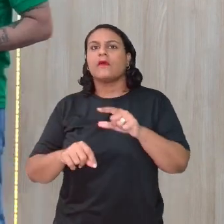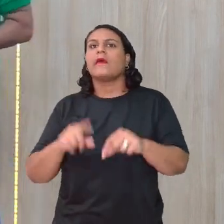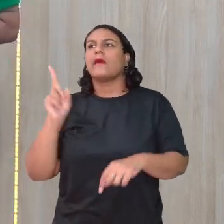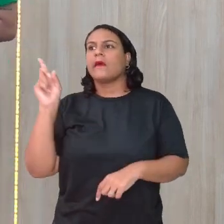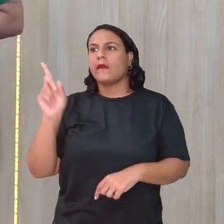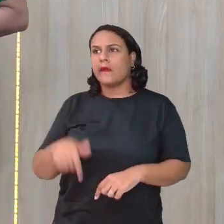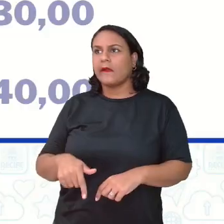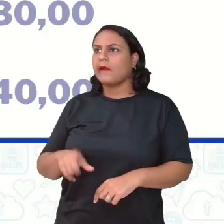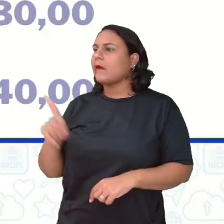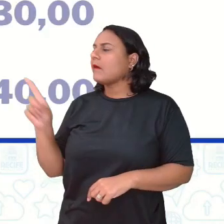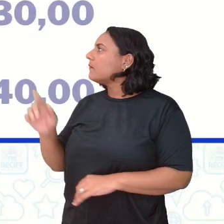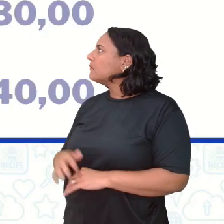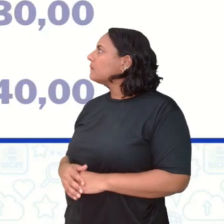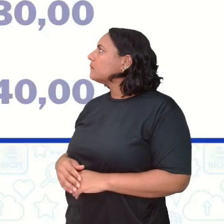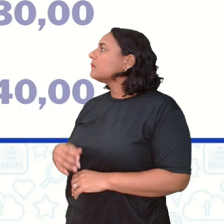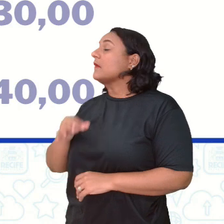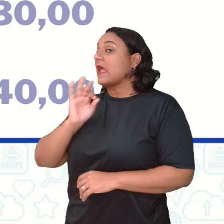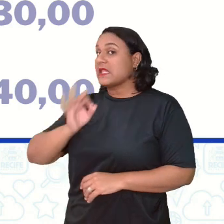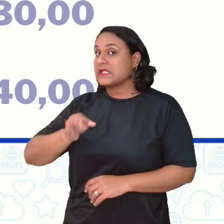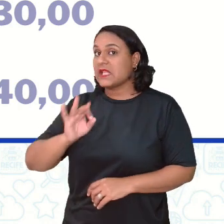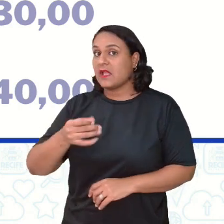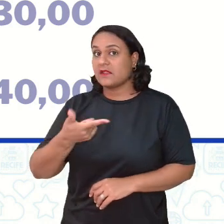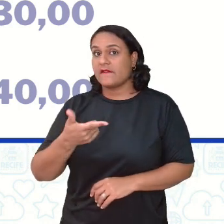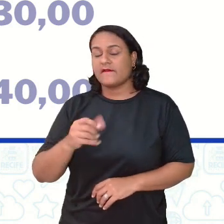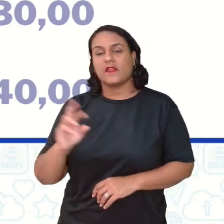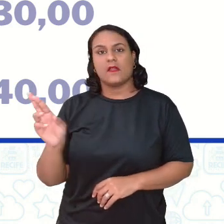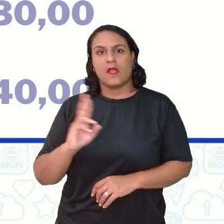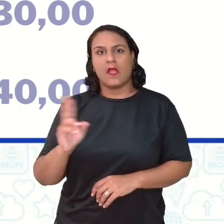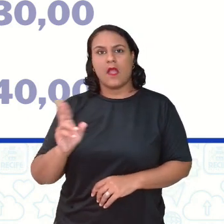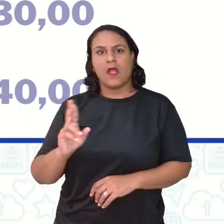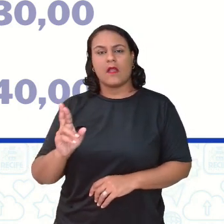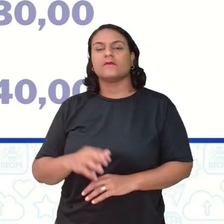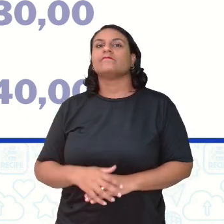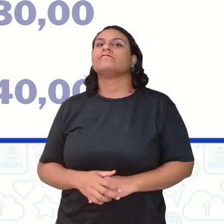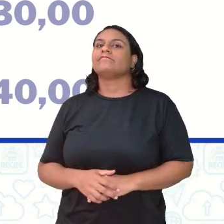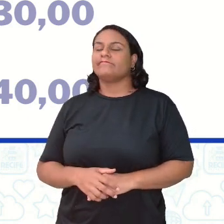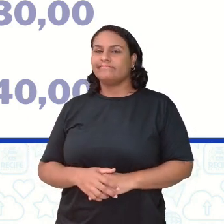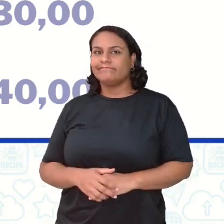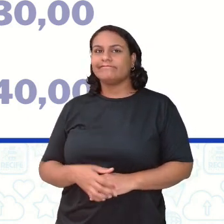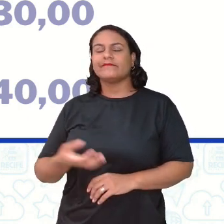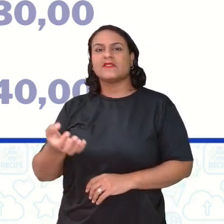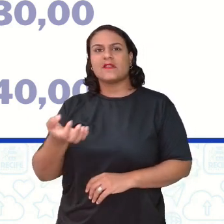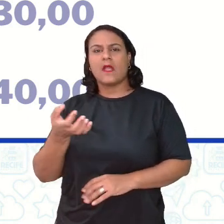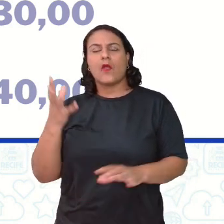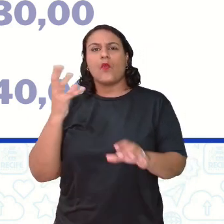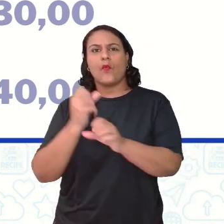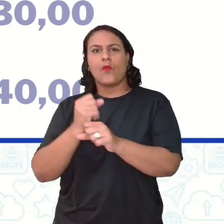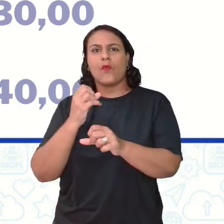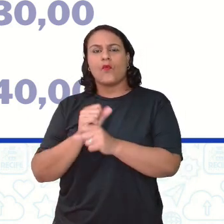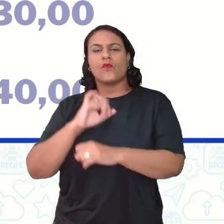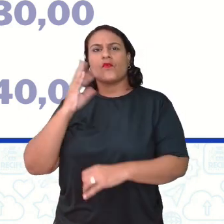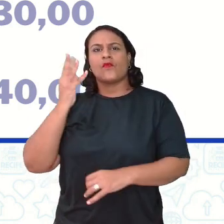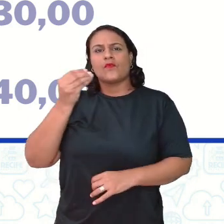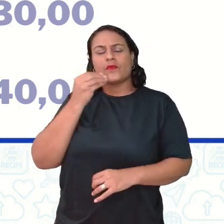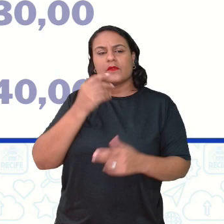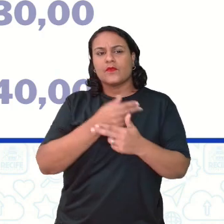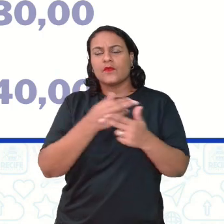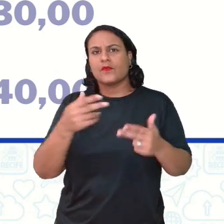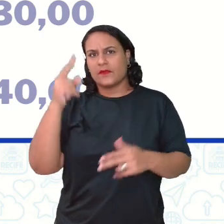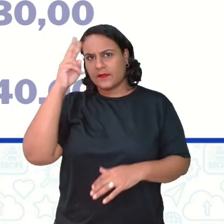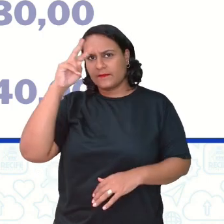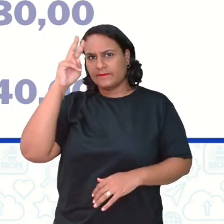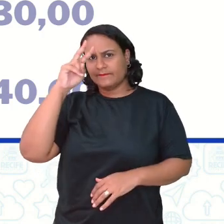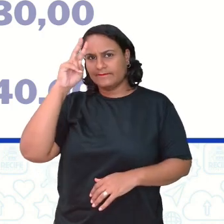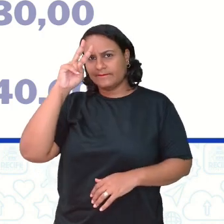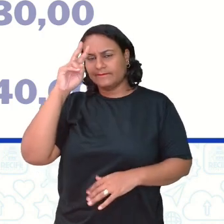seja uma blusa que custe exatamente R$20. Então, se eu quero calcular a probabilidade de alguma coisa, lembro que eu fiz